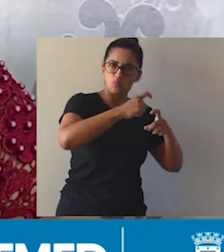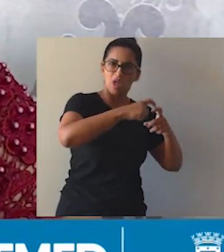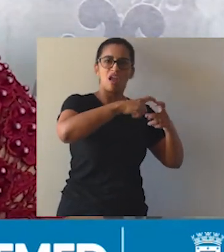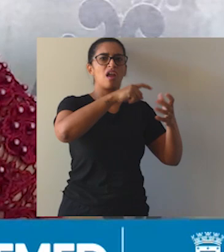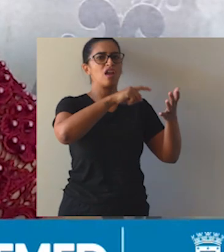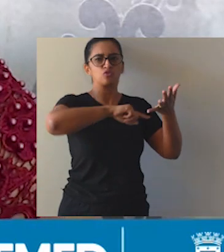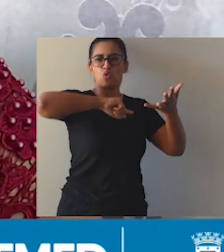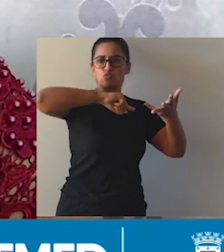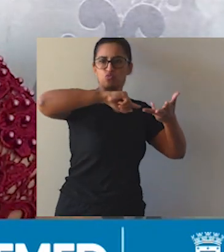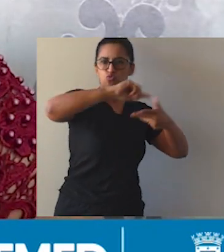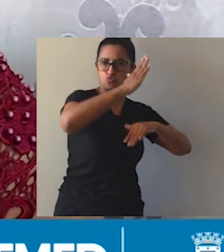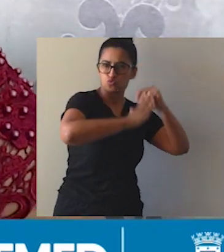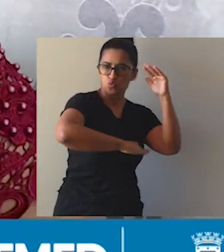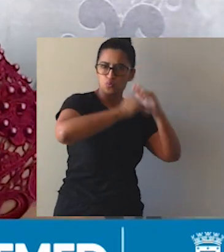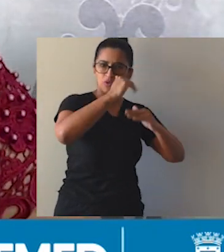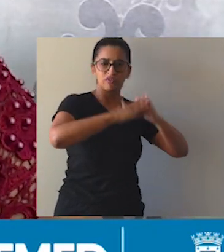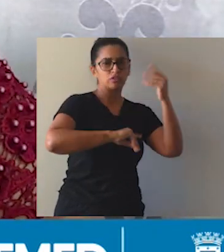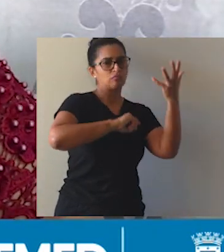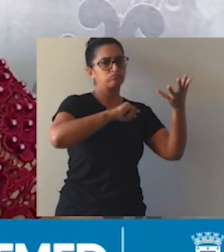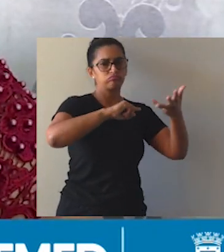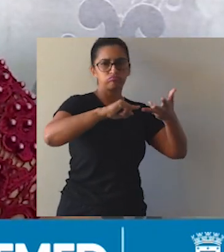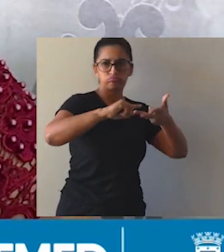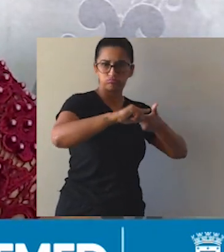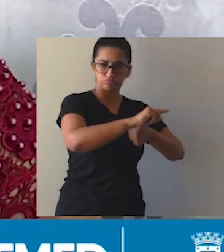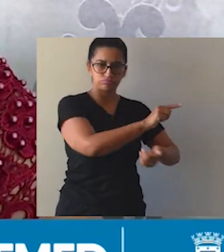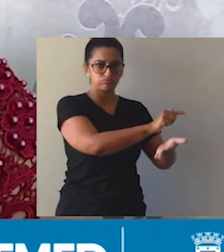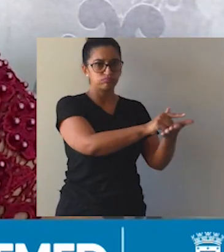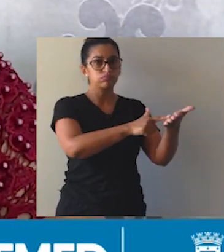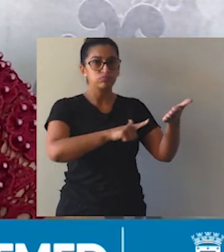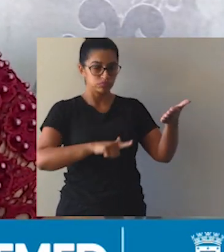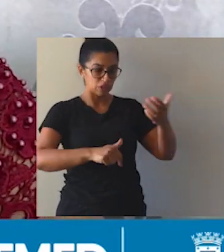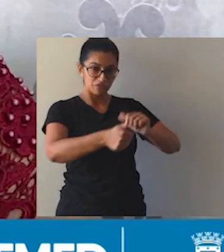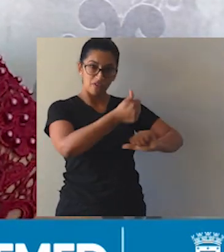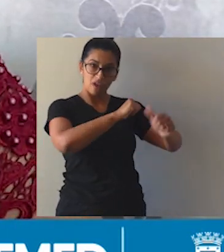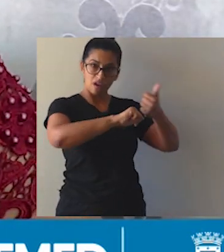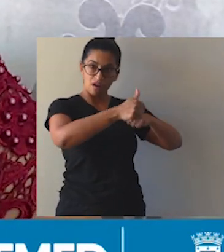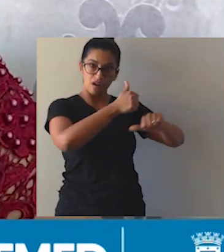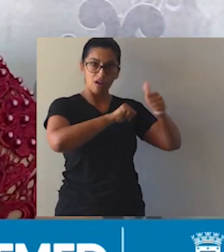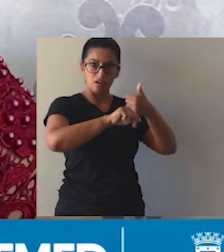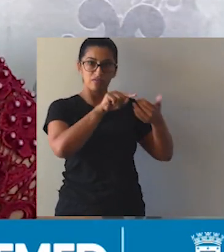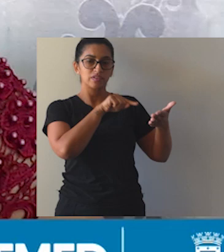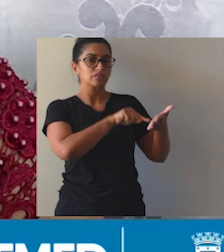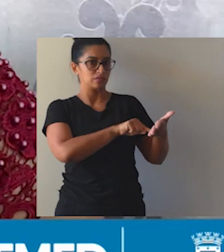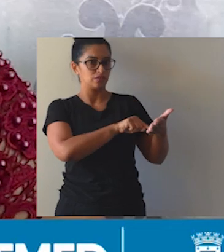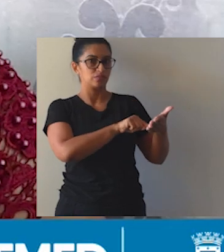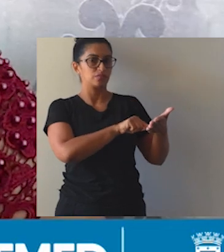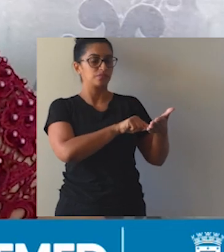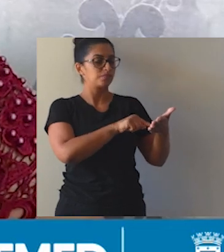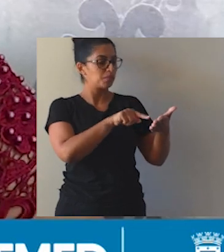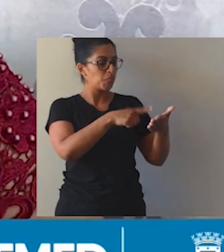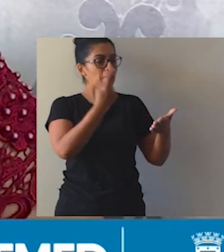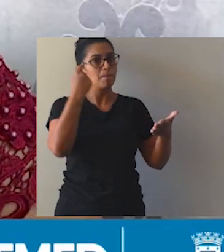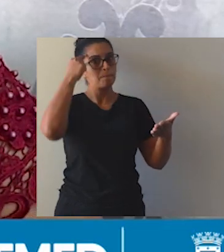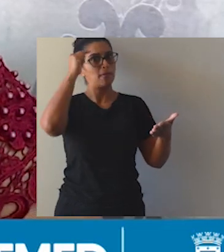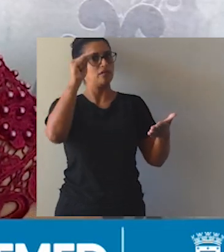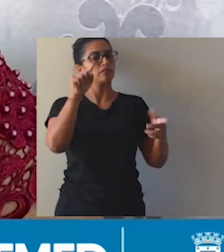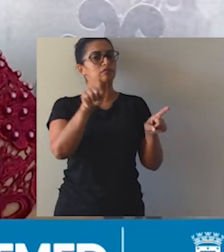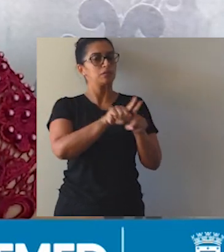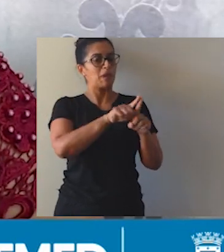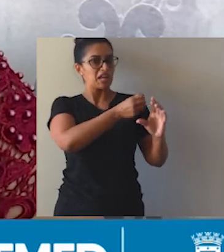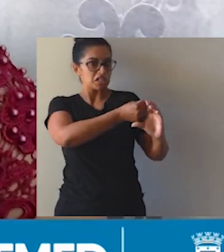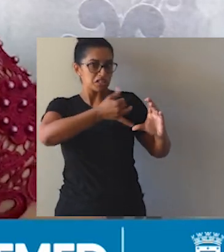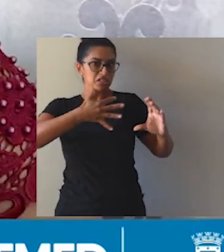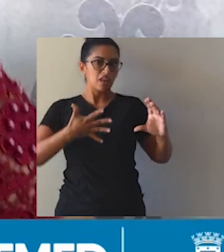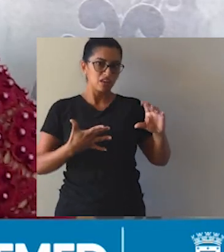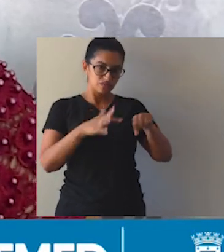faz essa questão da avaliação funcional de cunho pedagógico, né? Diante da avaliação do oftalmo, o que